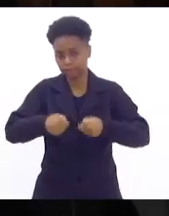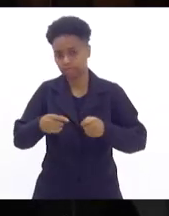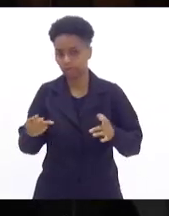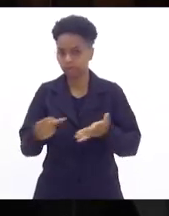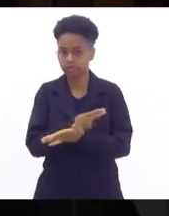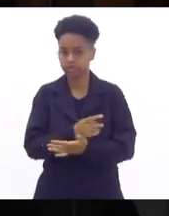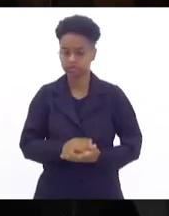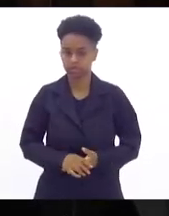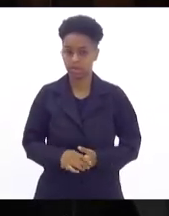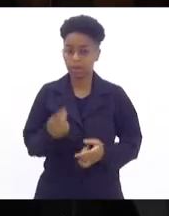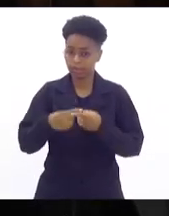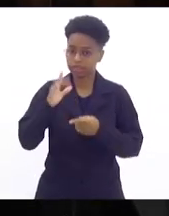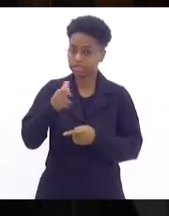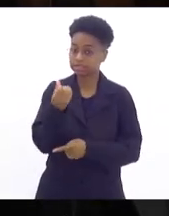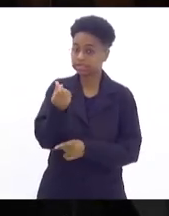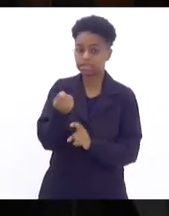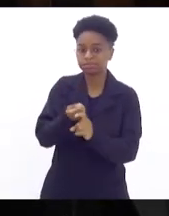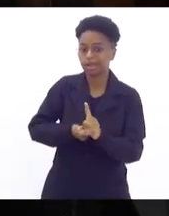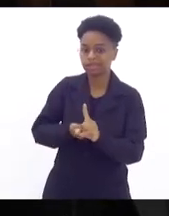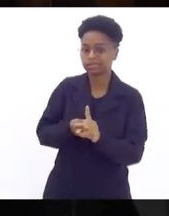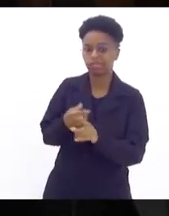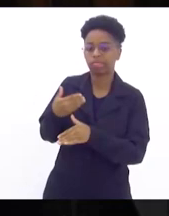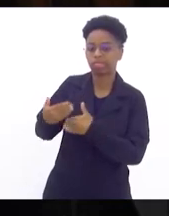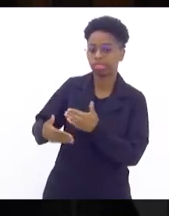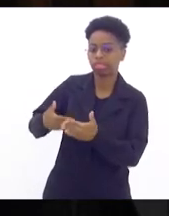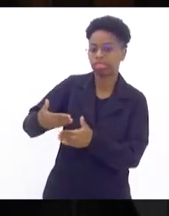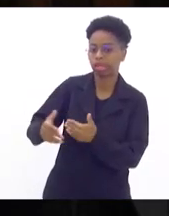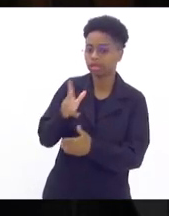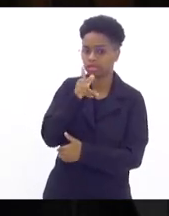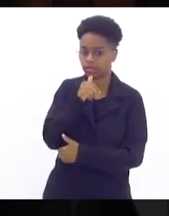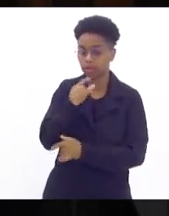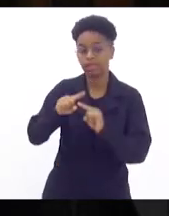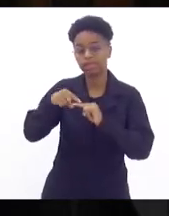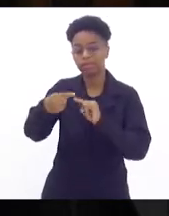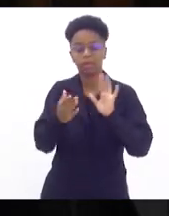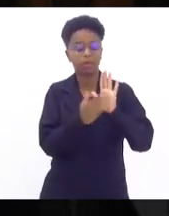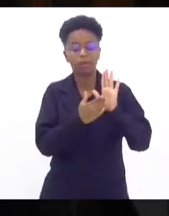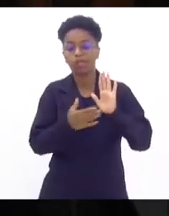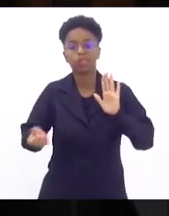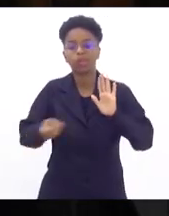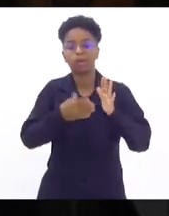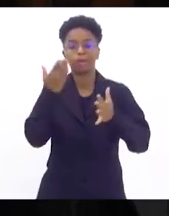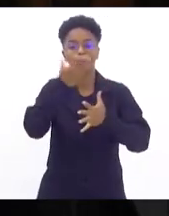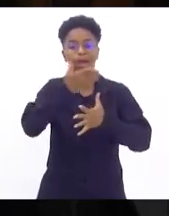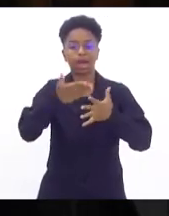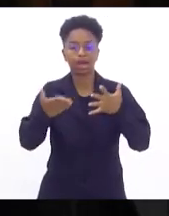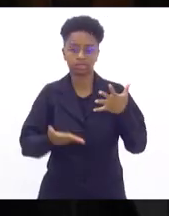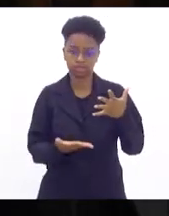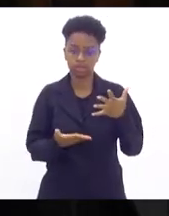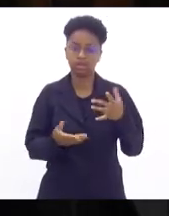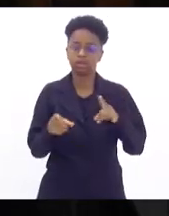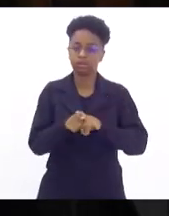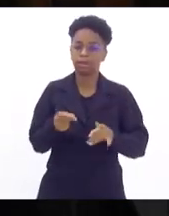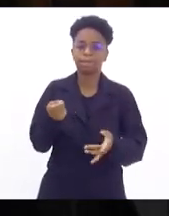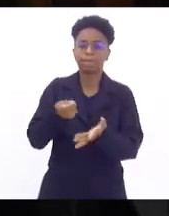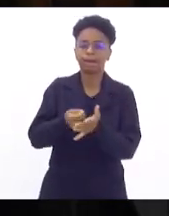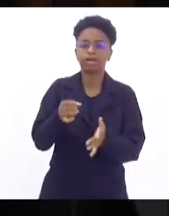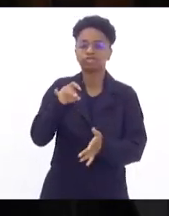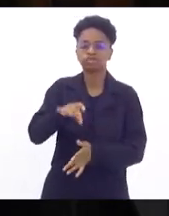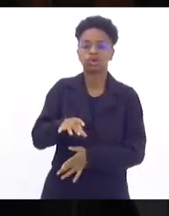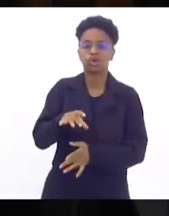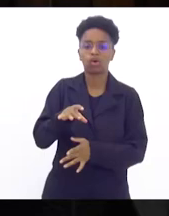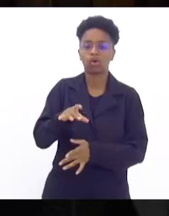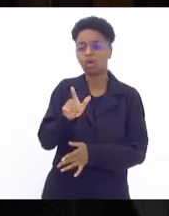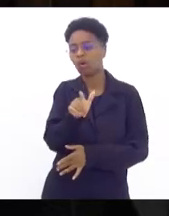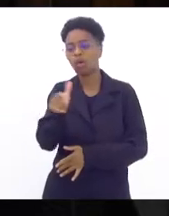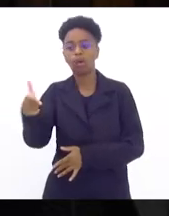já tá seis meses enrolando daqui a pouco vai chegar com uma proposta para parcelar e deixar o pagamento do piso só para o próximo